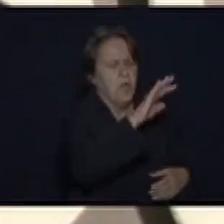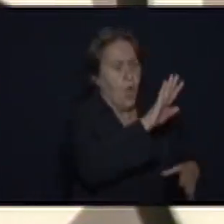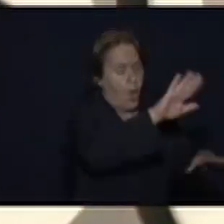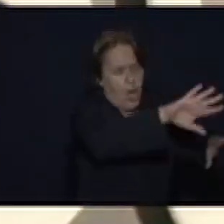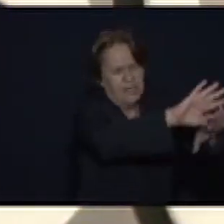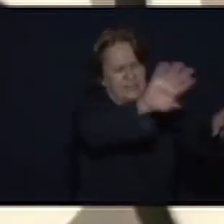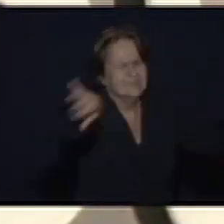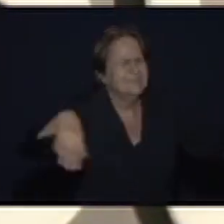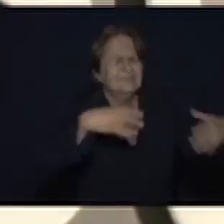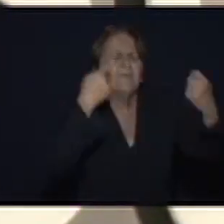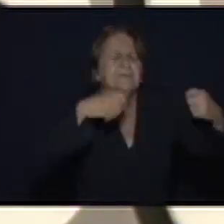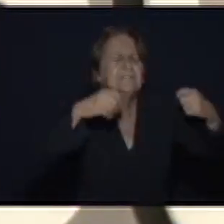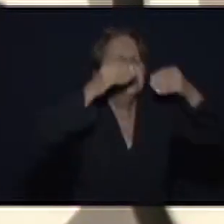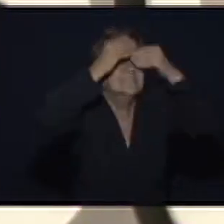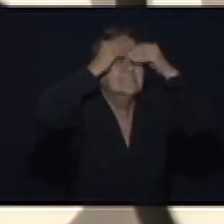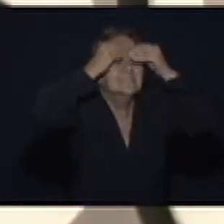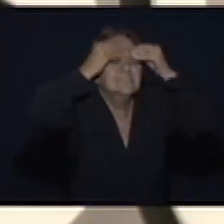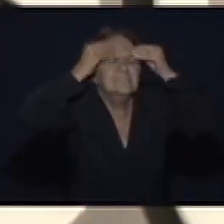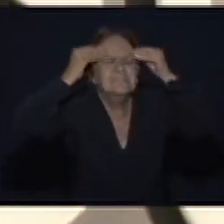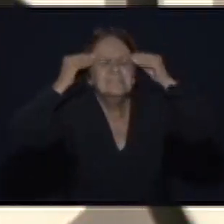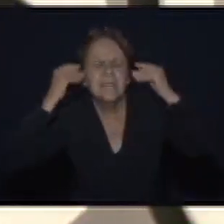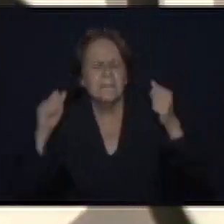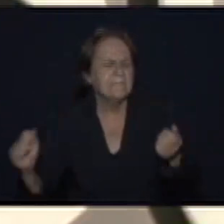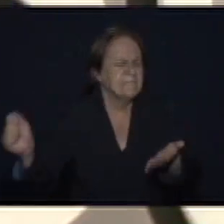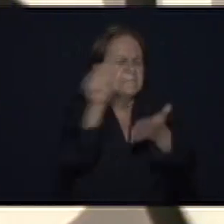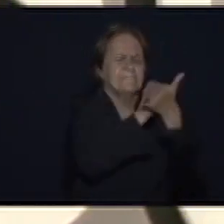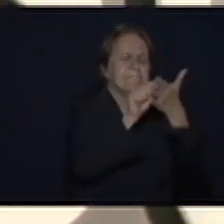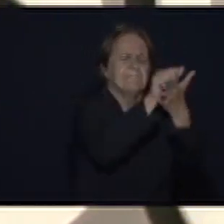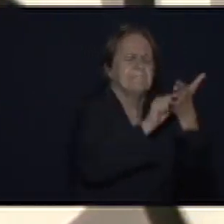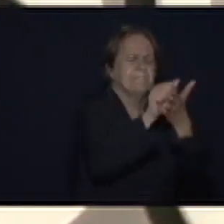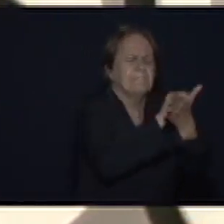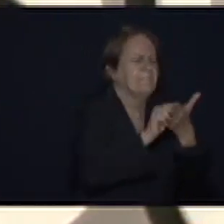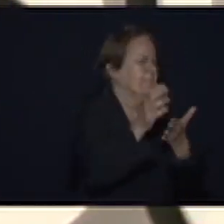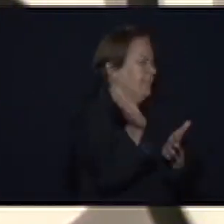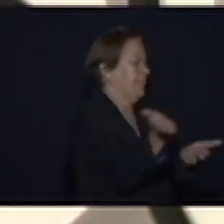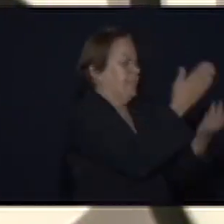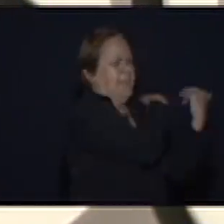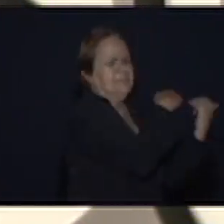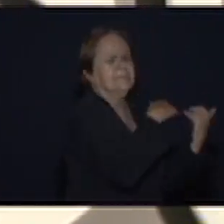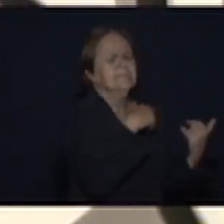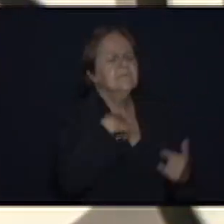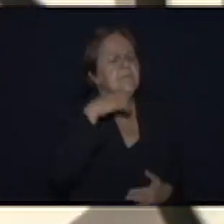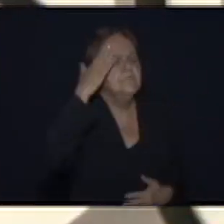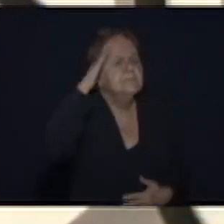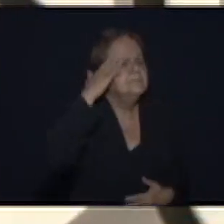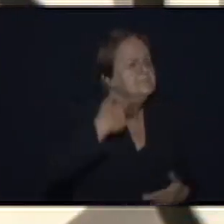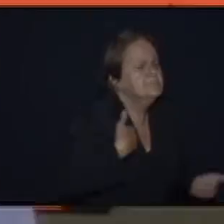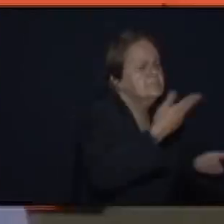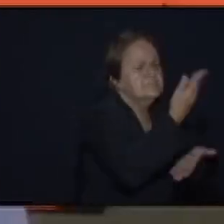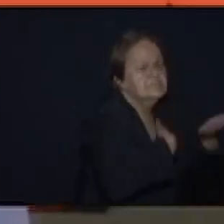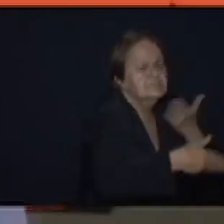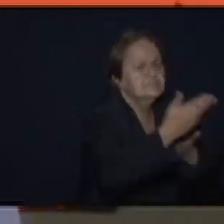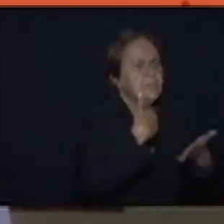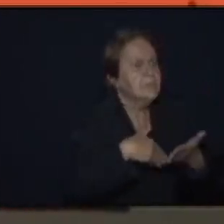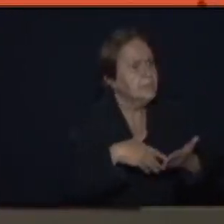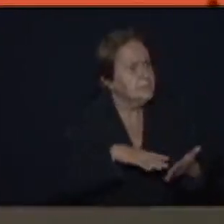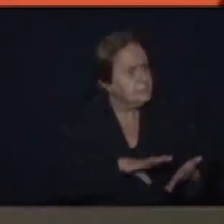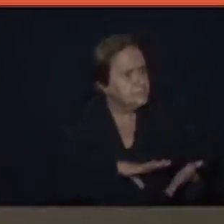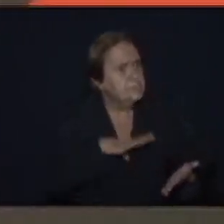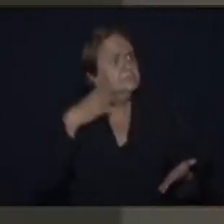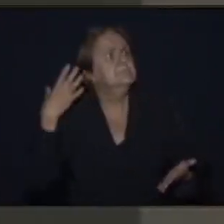vamos que seu passado passar e começar uma nova fase que nós vamos entender isso é muita coragem